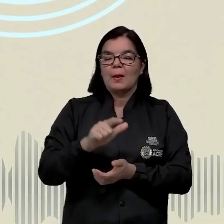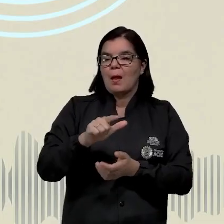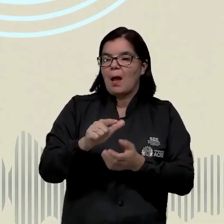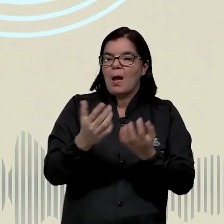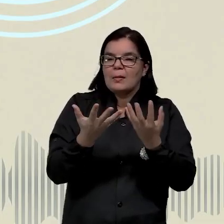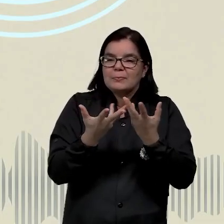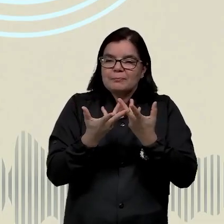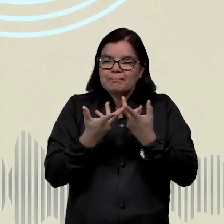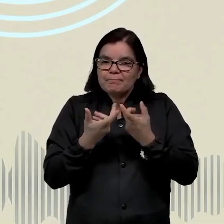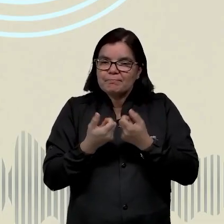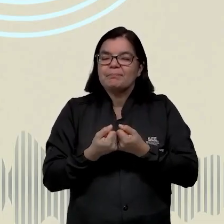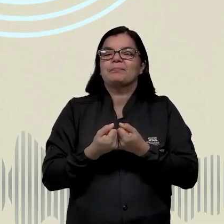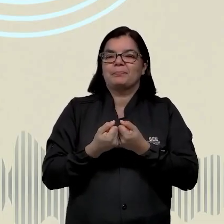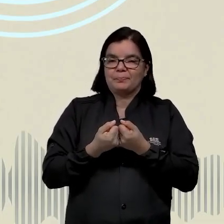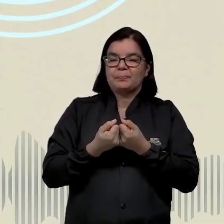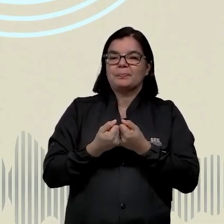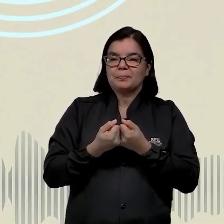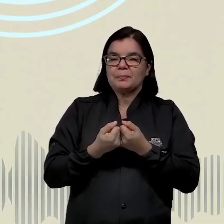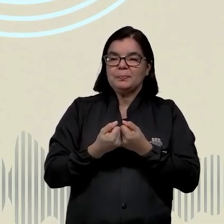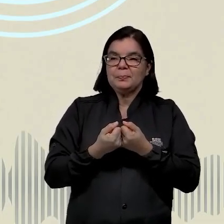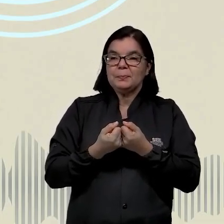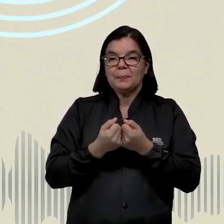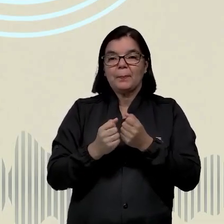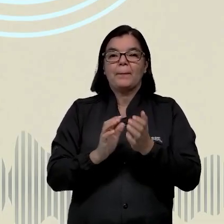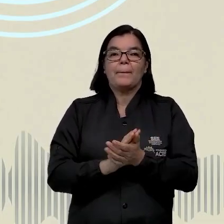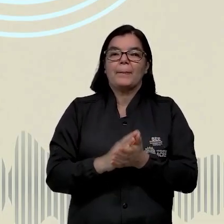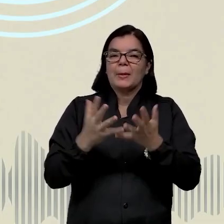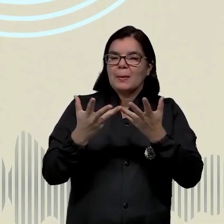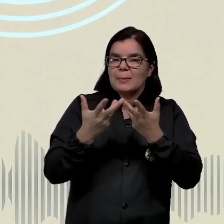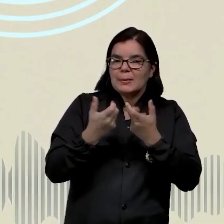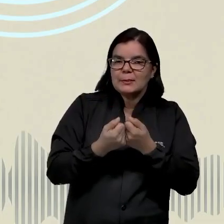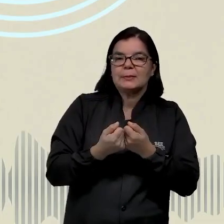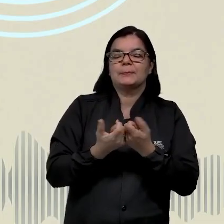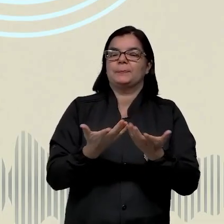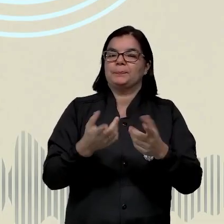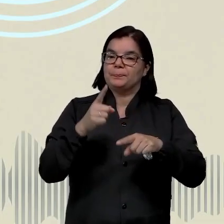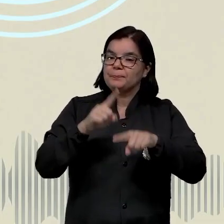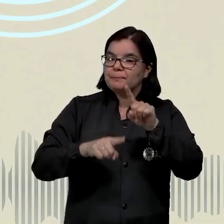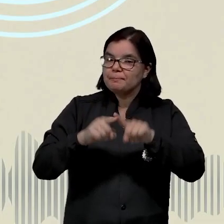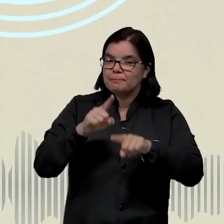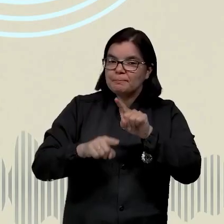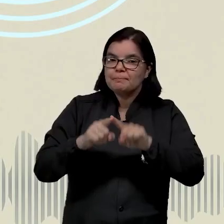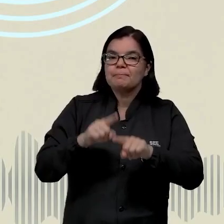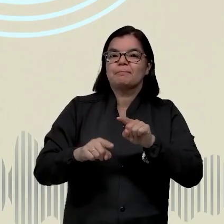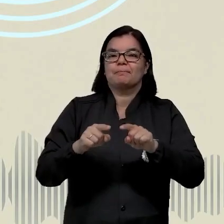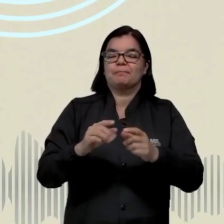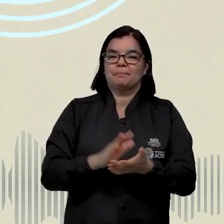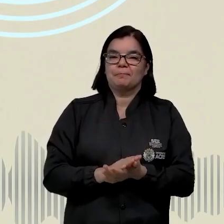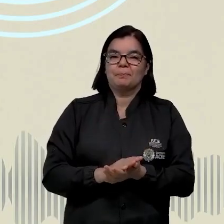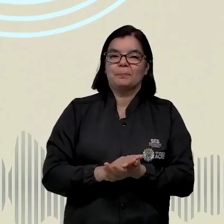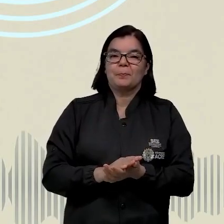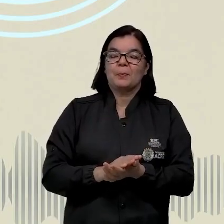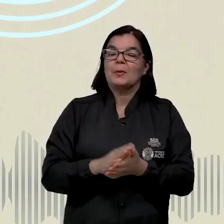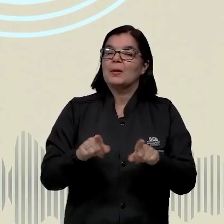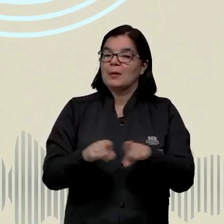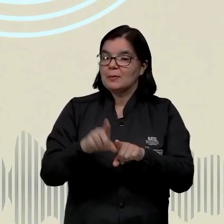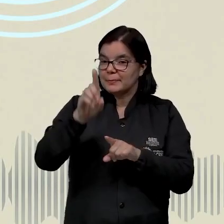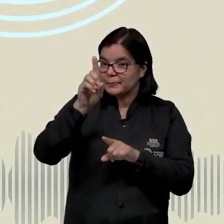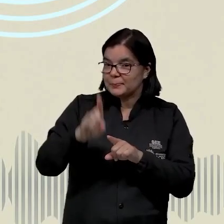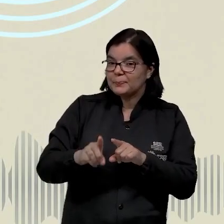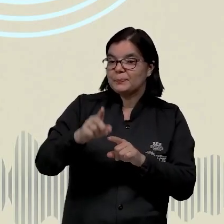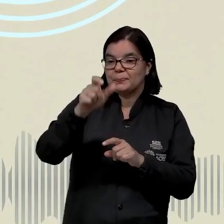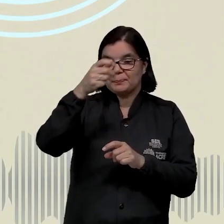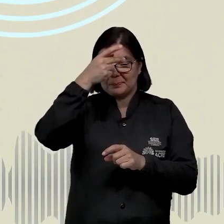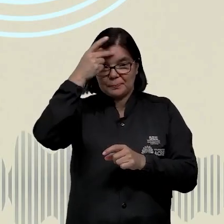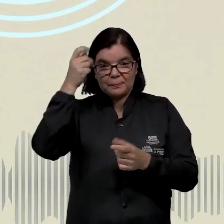eu falei para vocês, aquele momento do surgimento de ideias, a lapidação da obra, a materialização dessa obra, os direitos